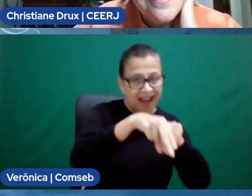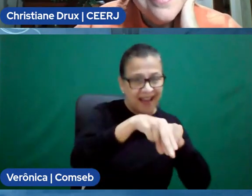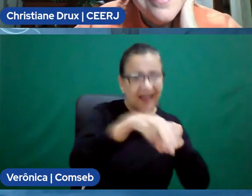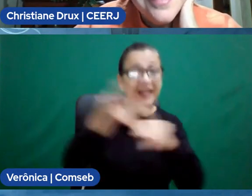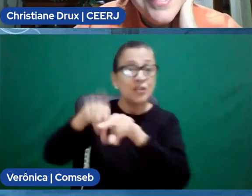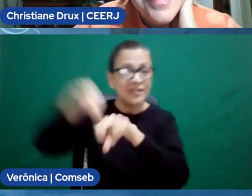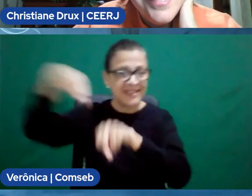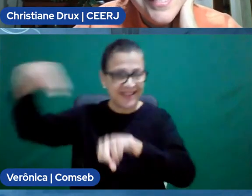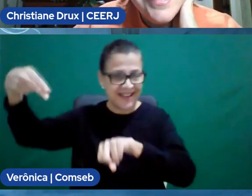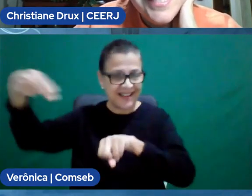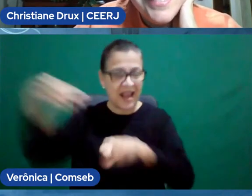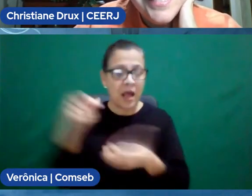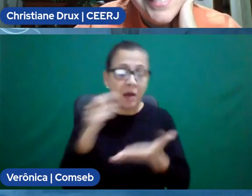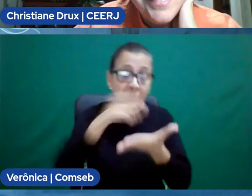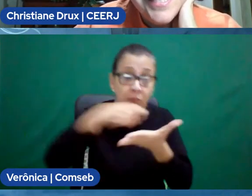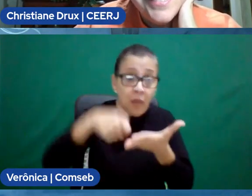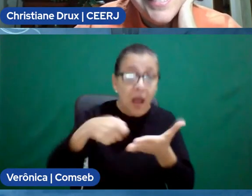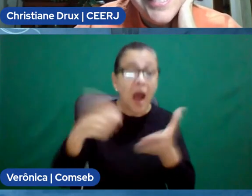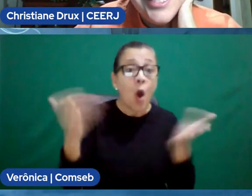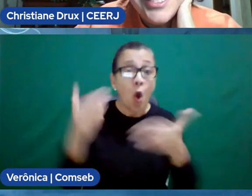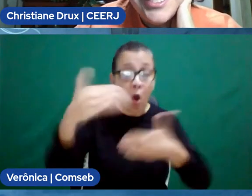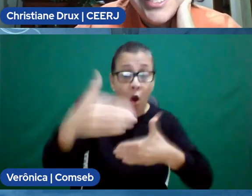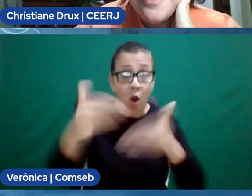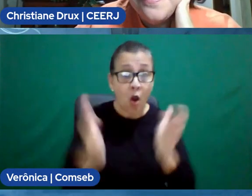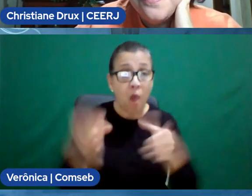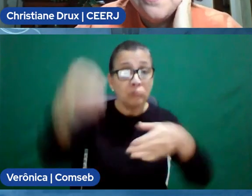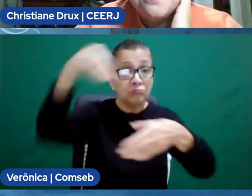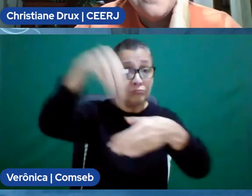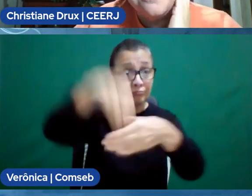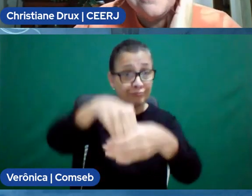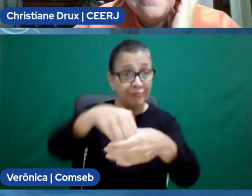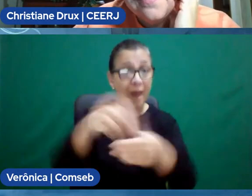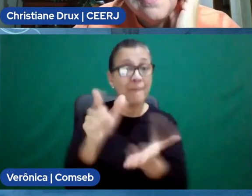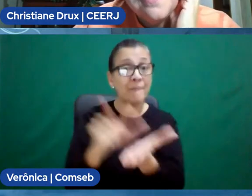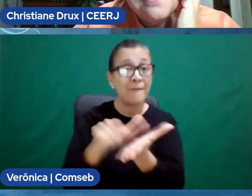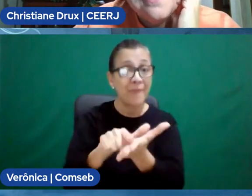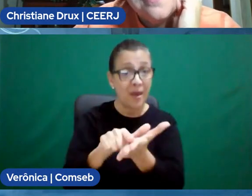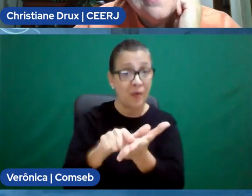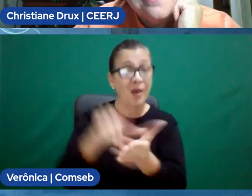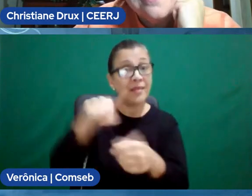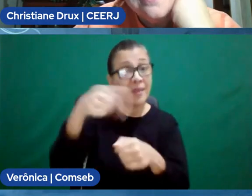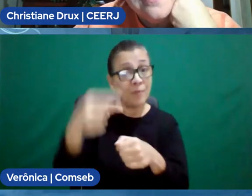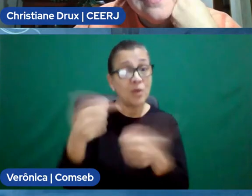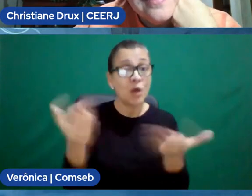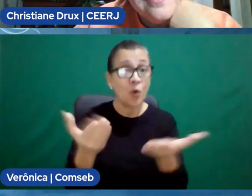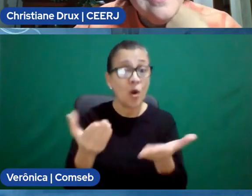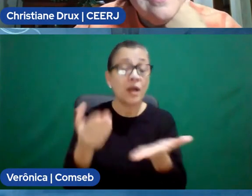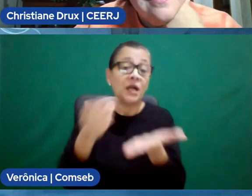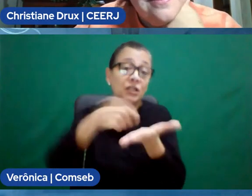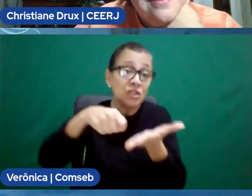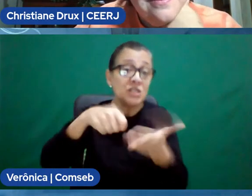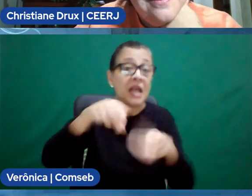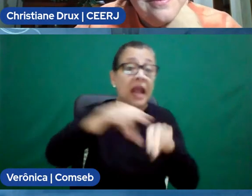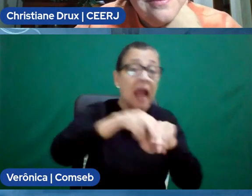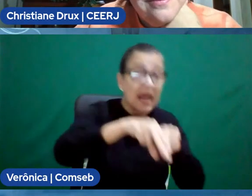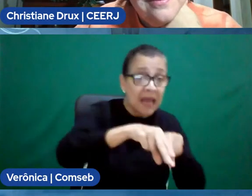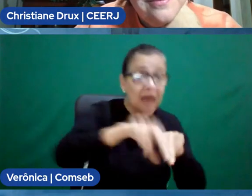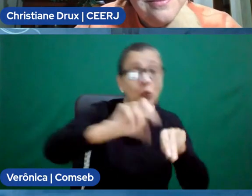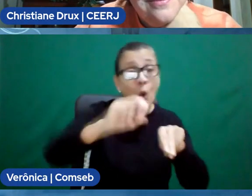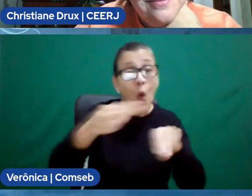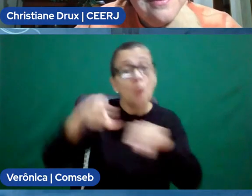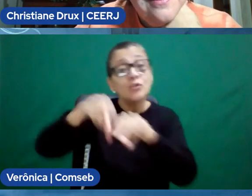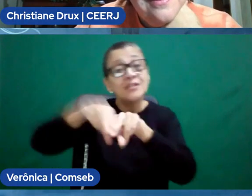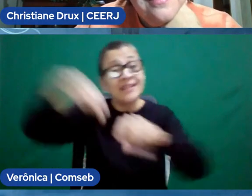no papelzinho e coloca na caixinha, de encarnados e desencarnados. Depois... eliminou isso, a pessoa escreve se é encarnado ou desencarnado e coloca lá na